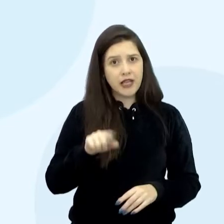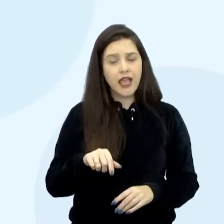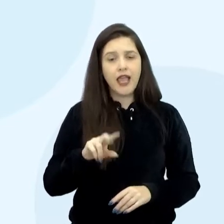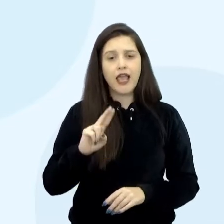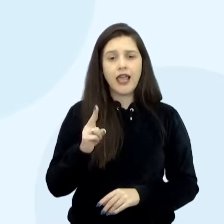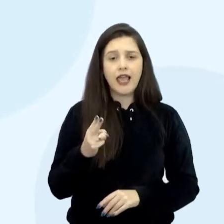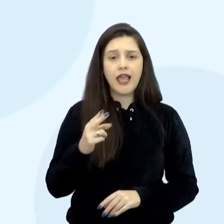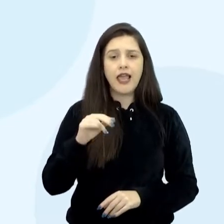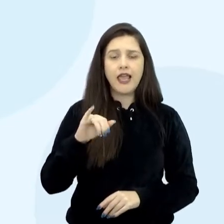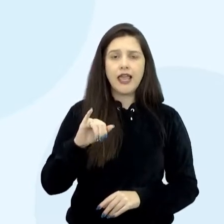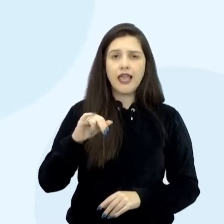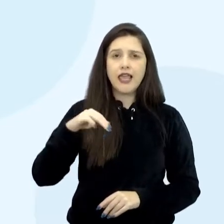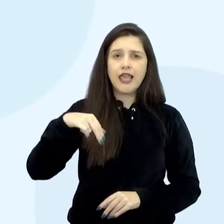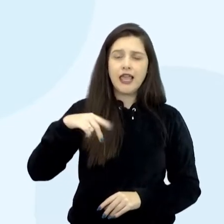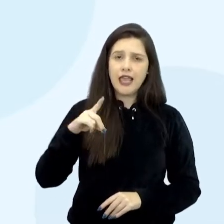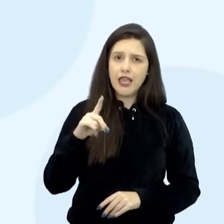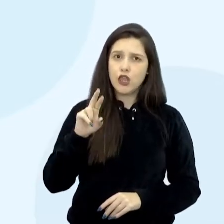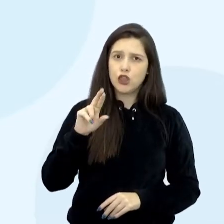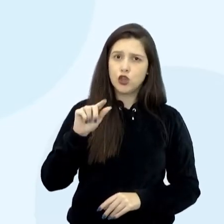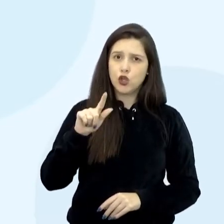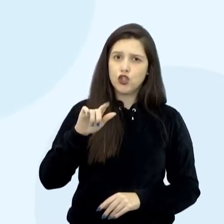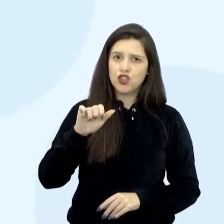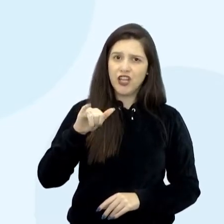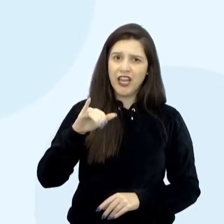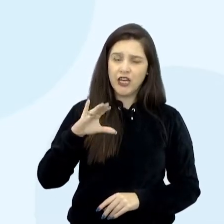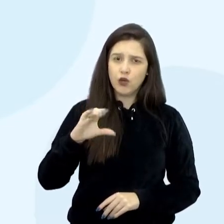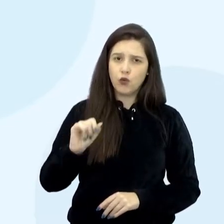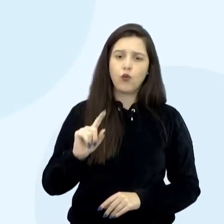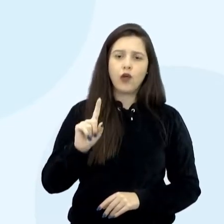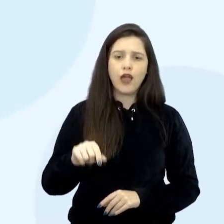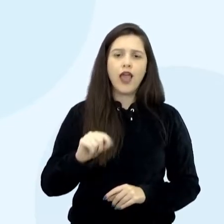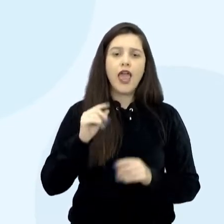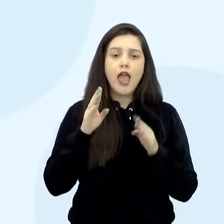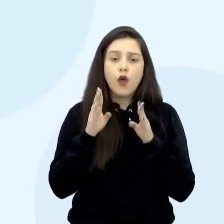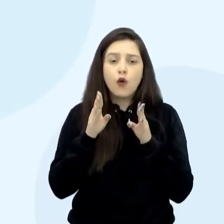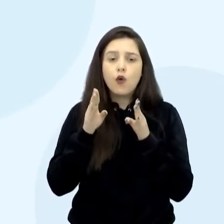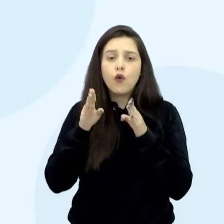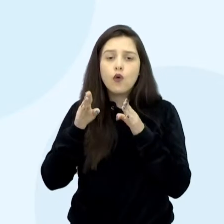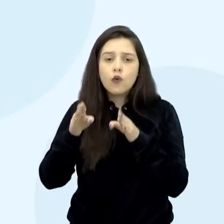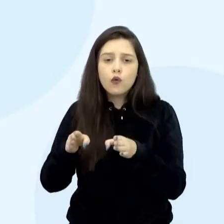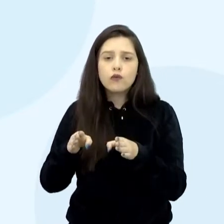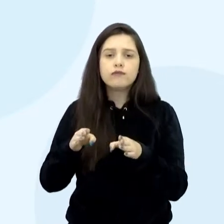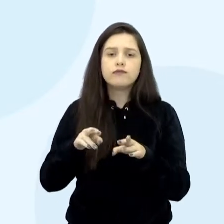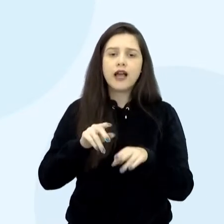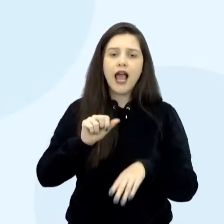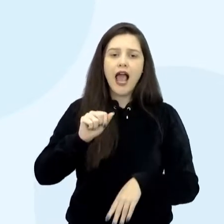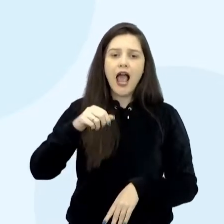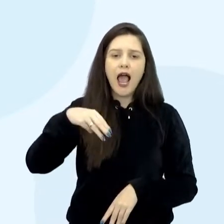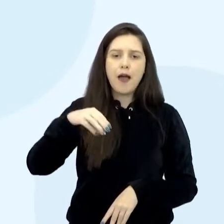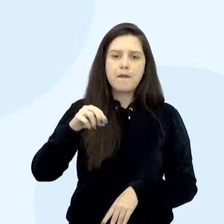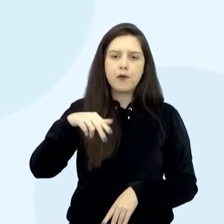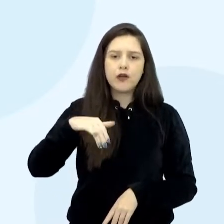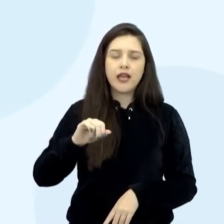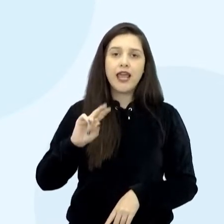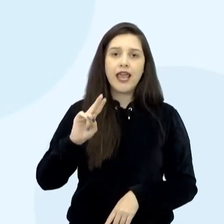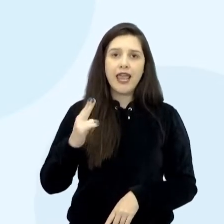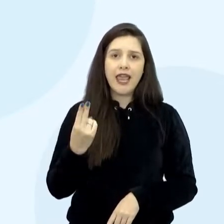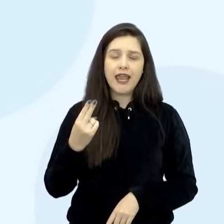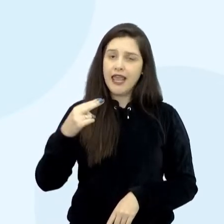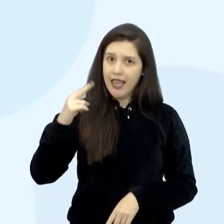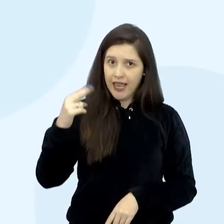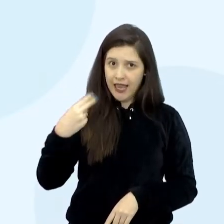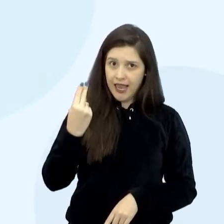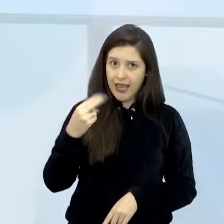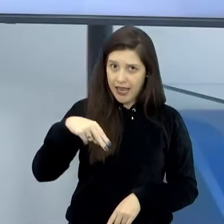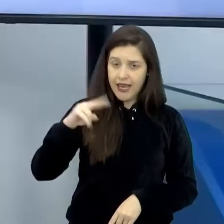nitrogênio com o gás hidrogênio produzindo amônia, nós temos aqui a concentração de amônia, ó, NH3 elevado ao quadrado,